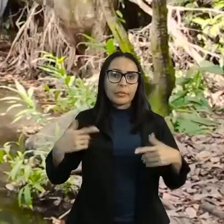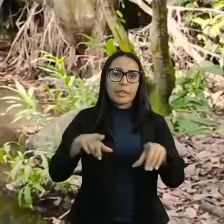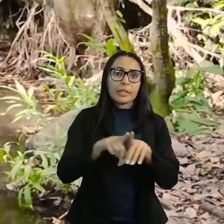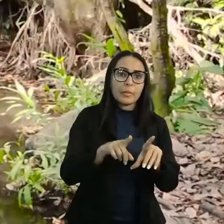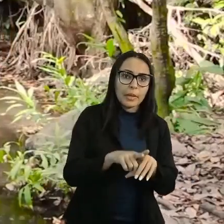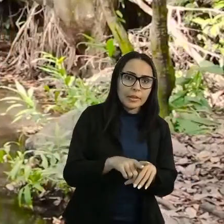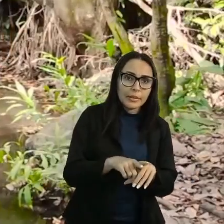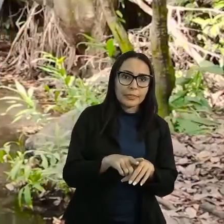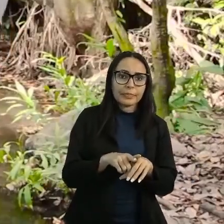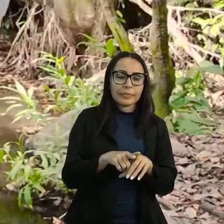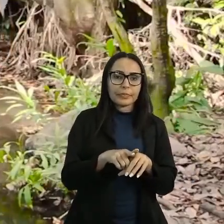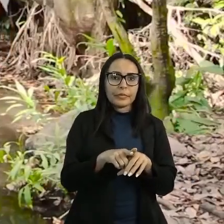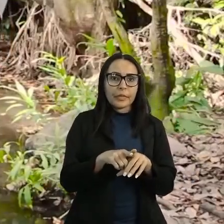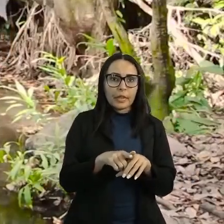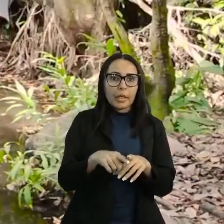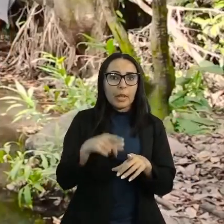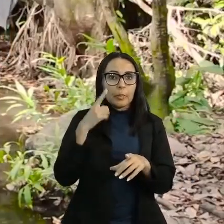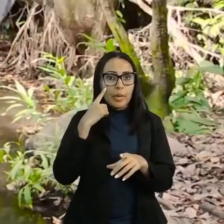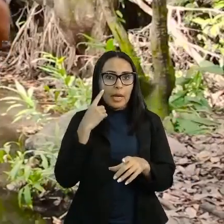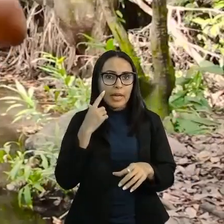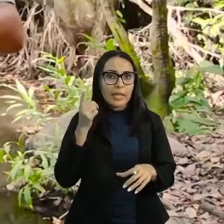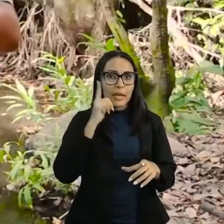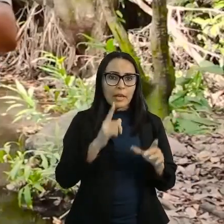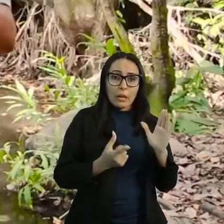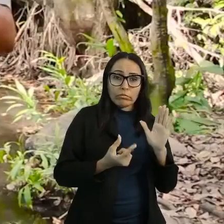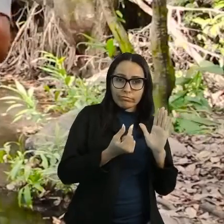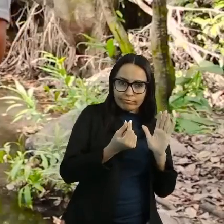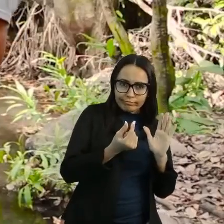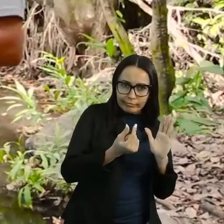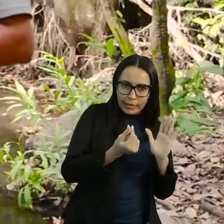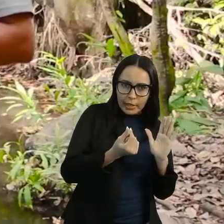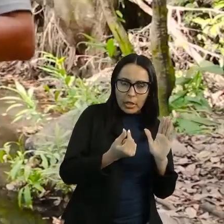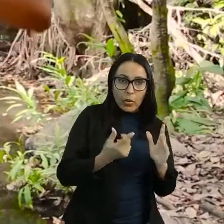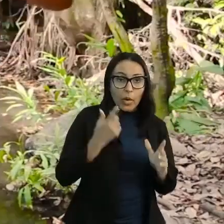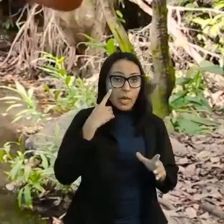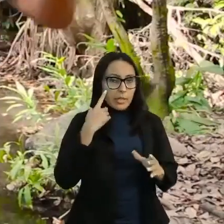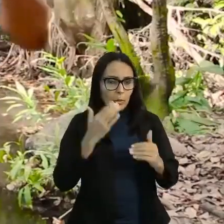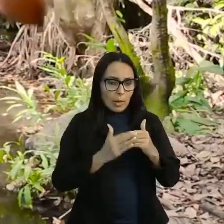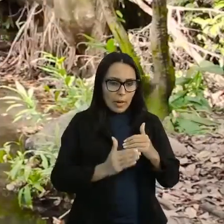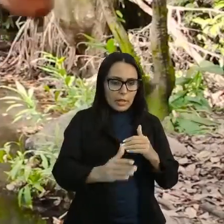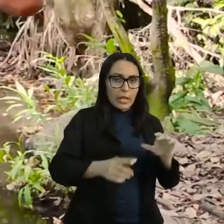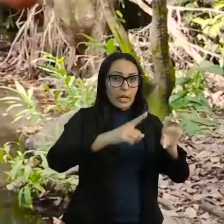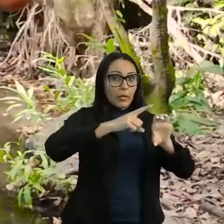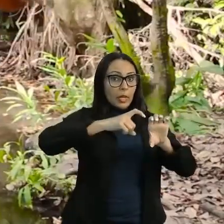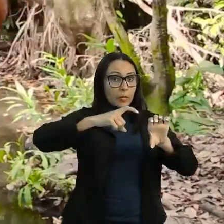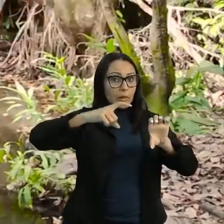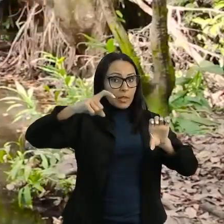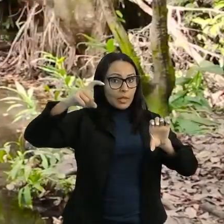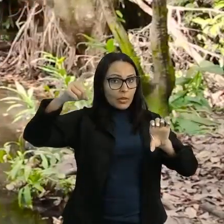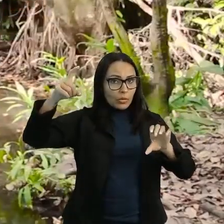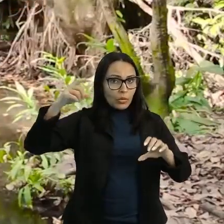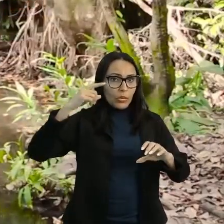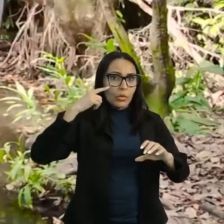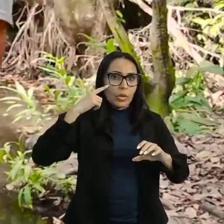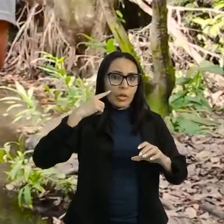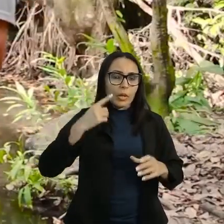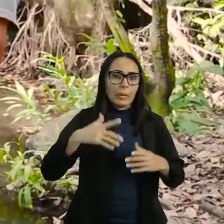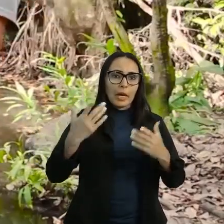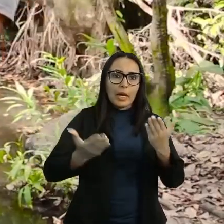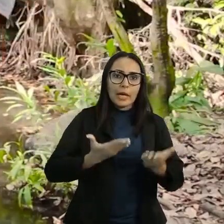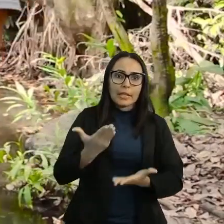nossas propostas é trabalhar a sustentabilidade da comunidade para que os membros possam viver aqui e que